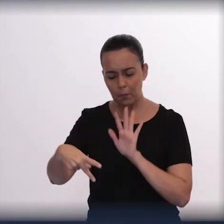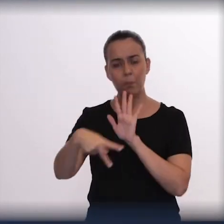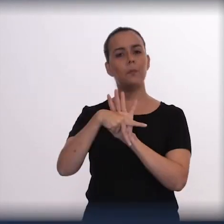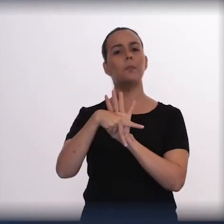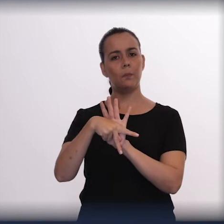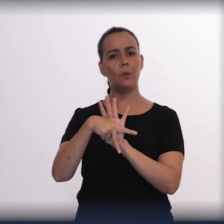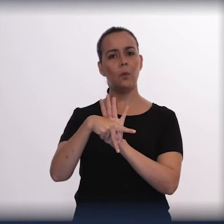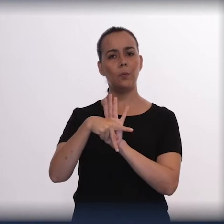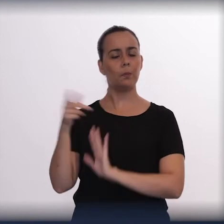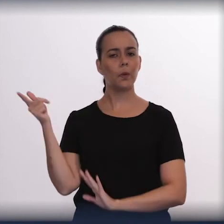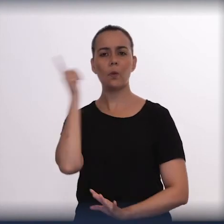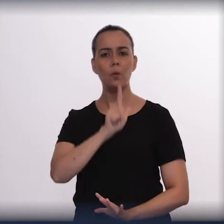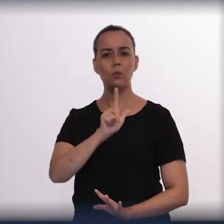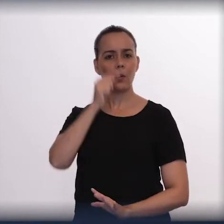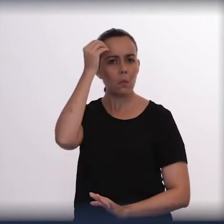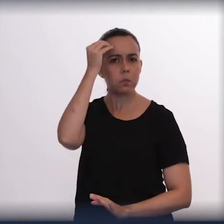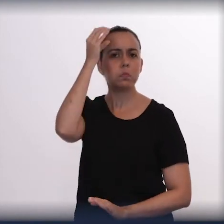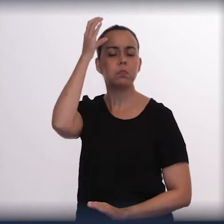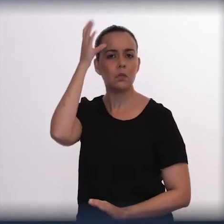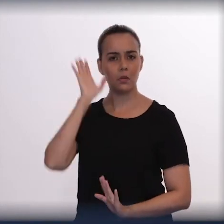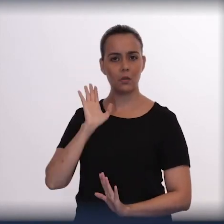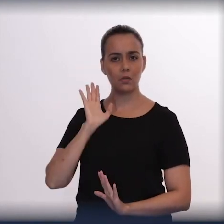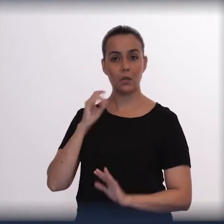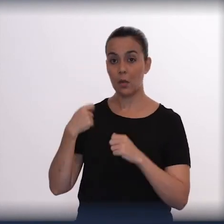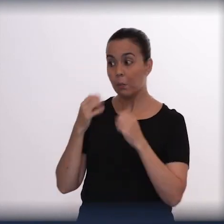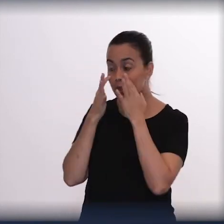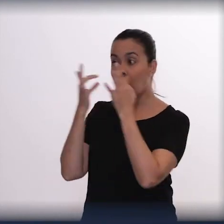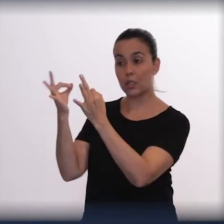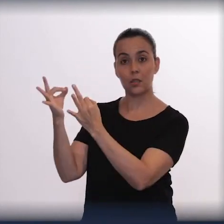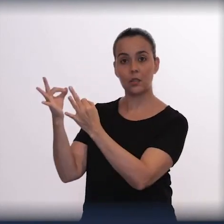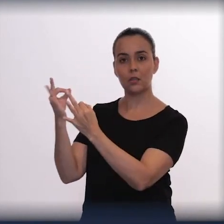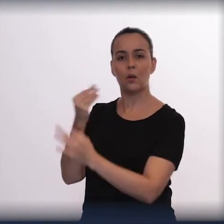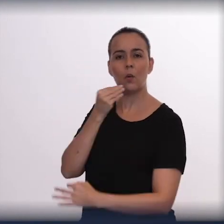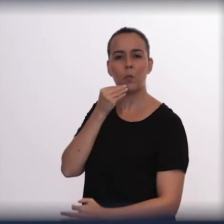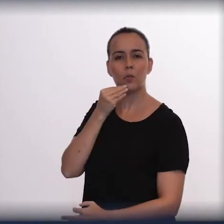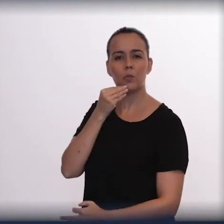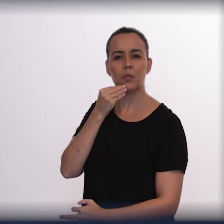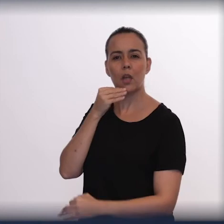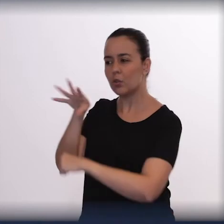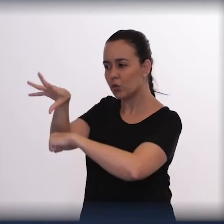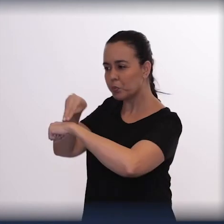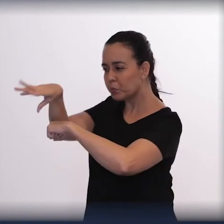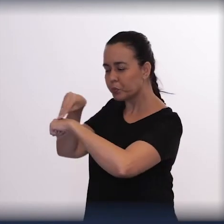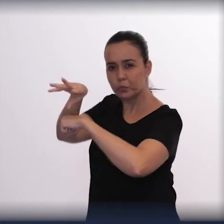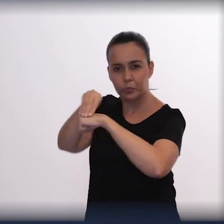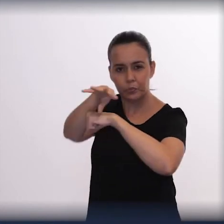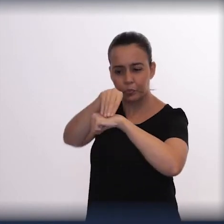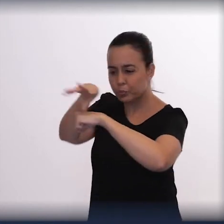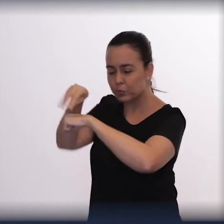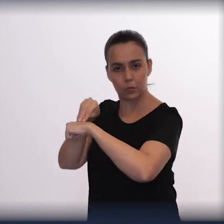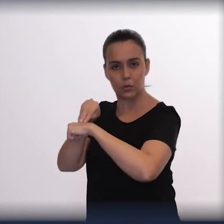está dizendo para a gente perde a oportunidade de se transformar